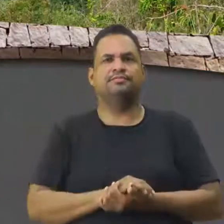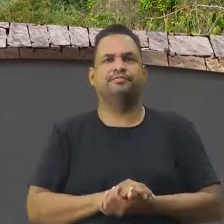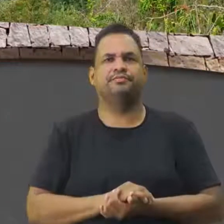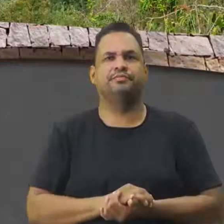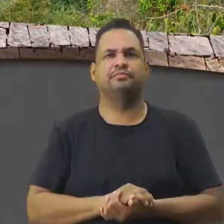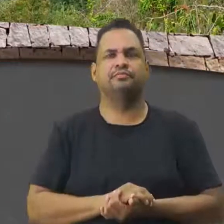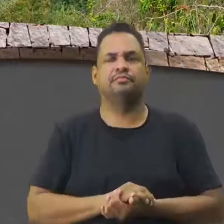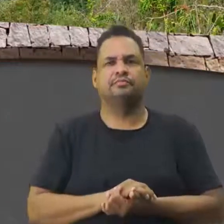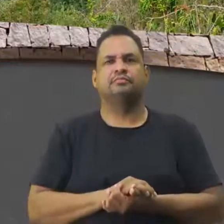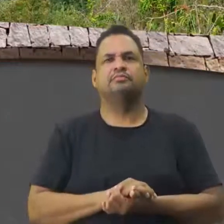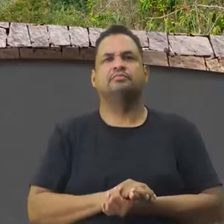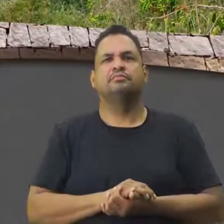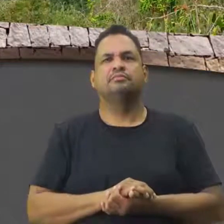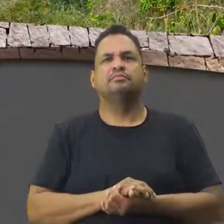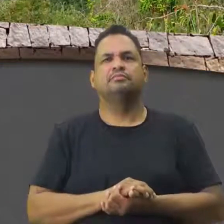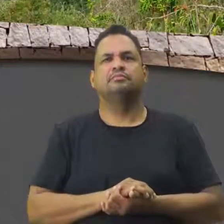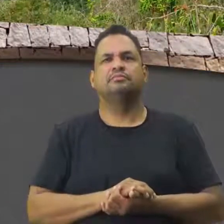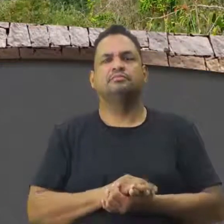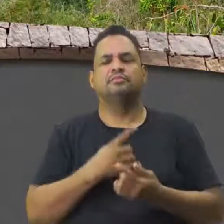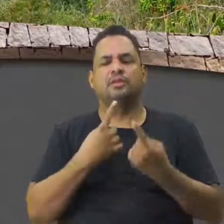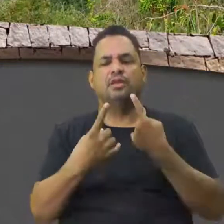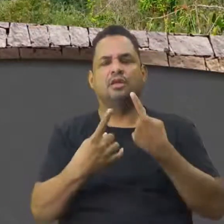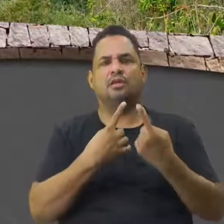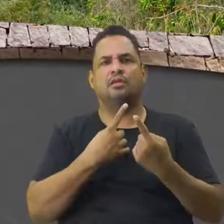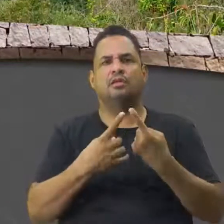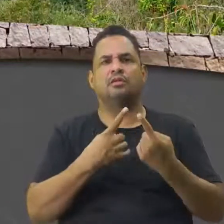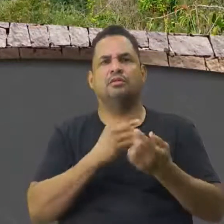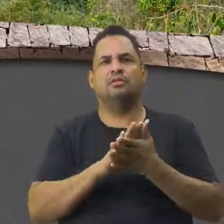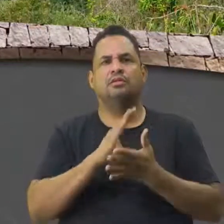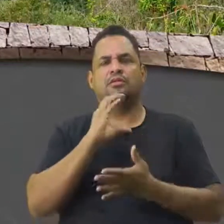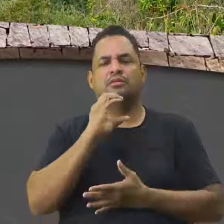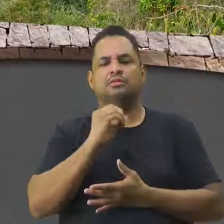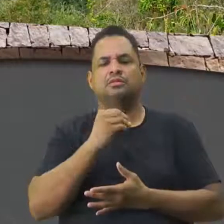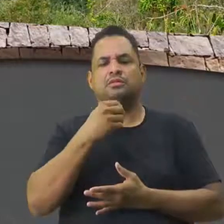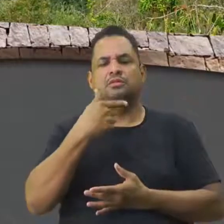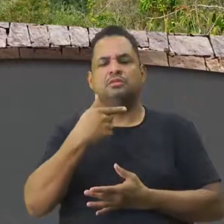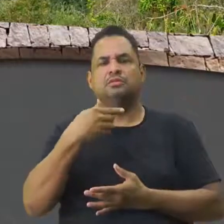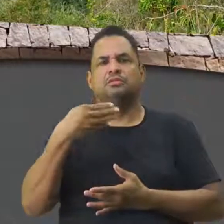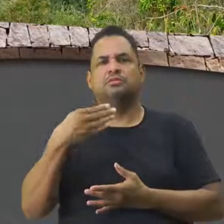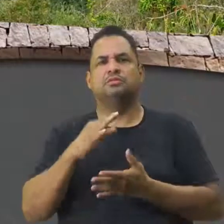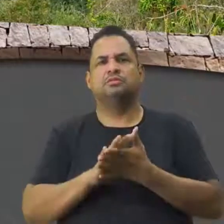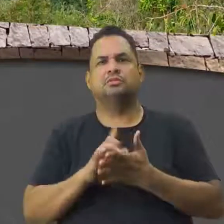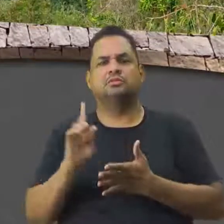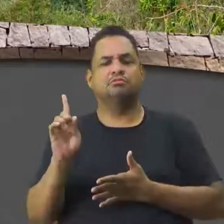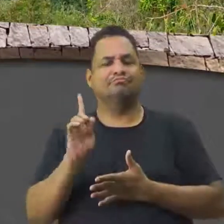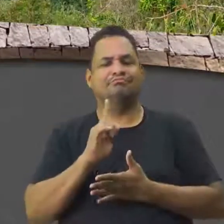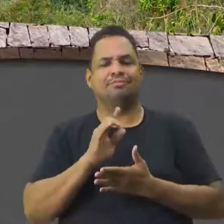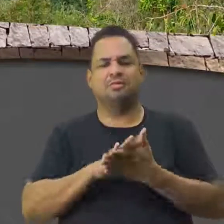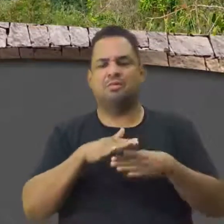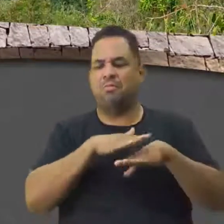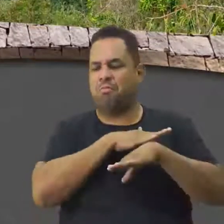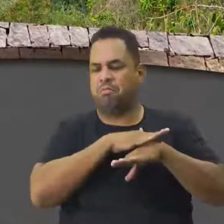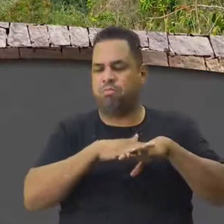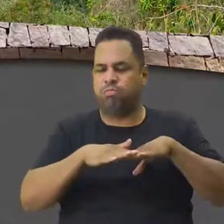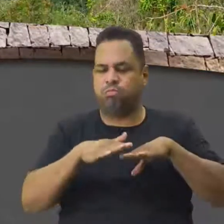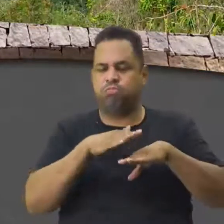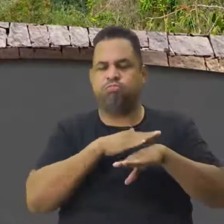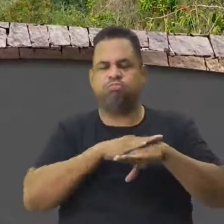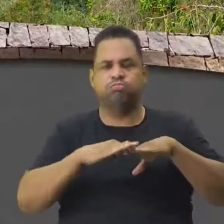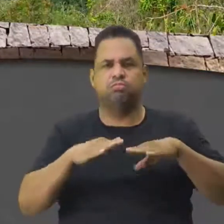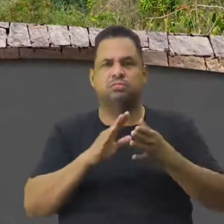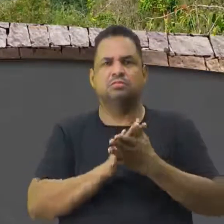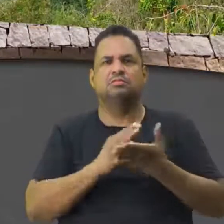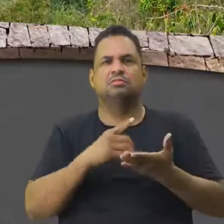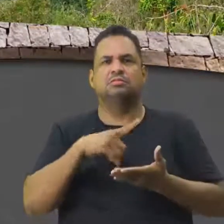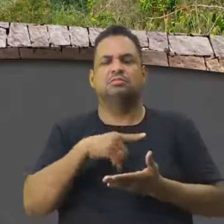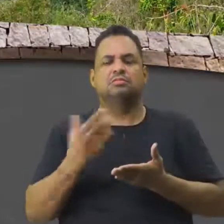E a rodovia 024 não estava pavimentada. Portanto, o governo trouxe para cá